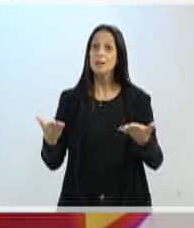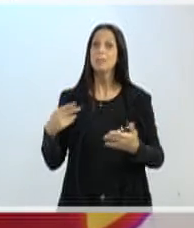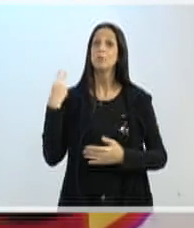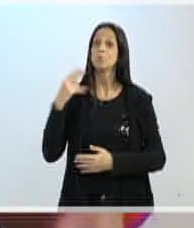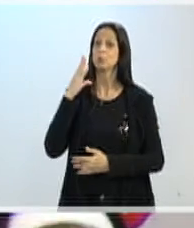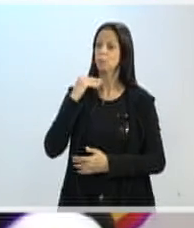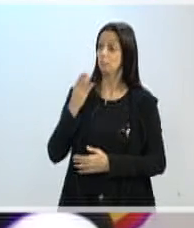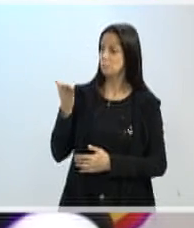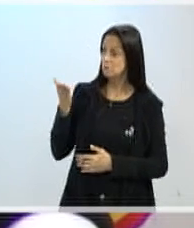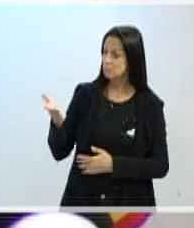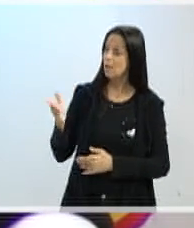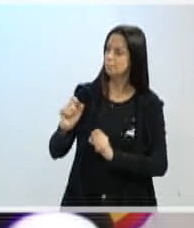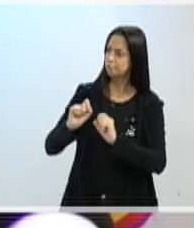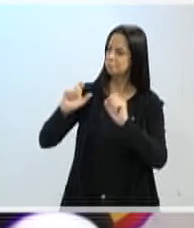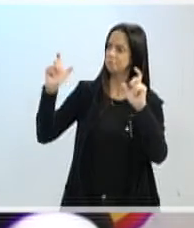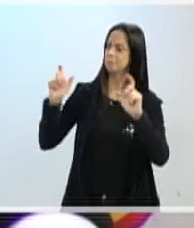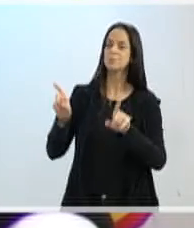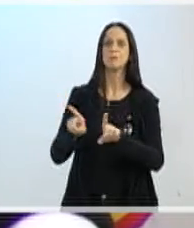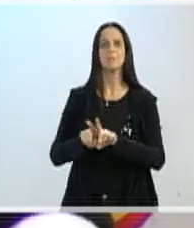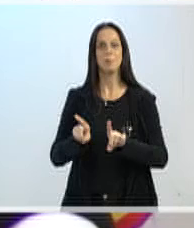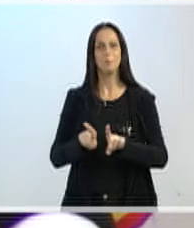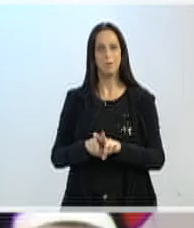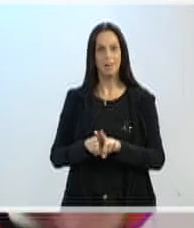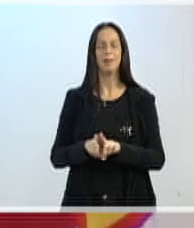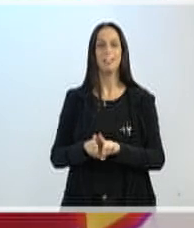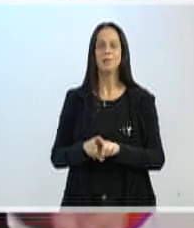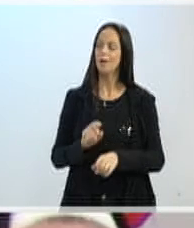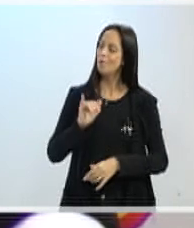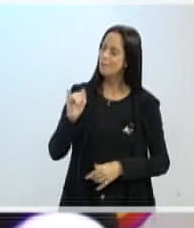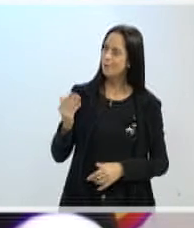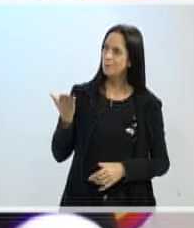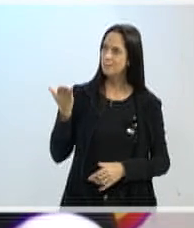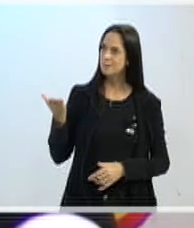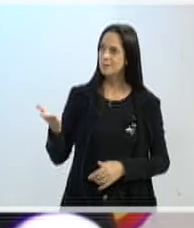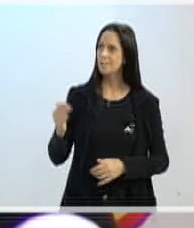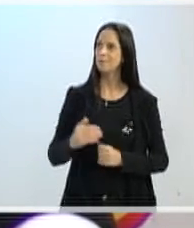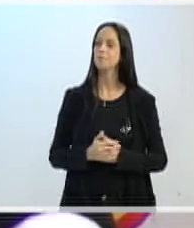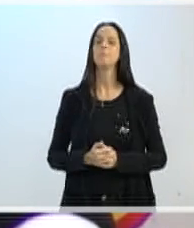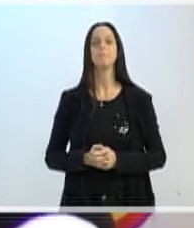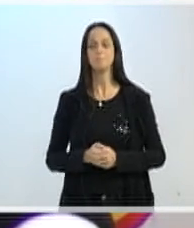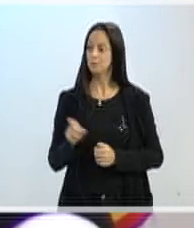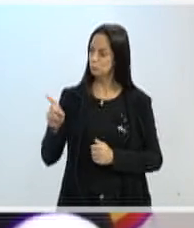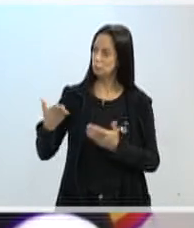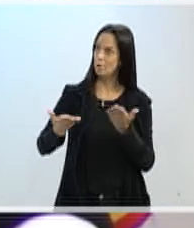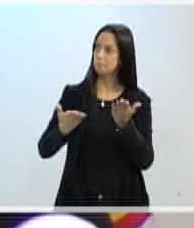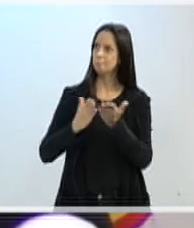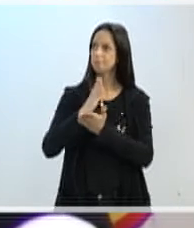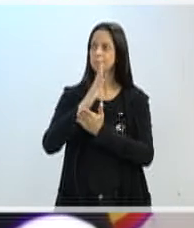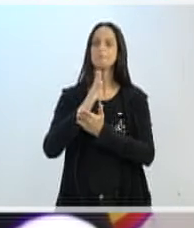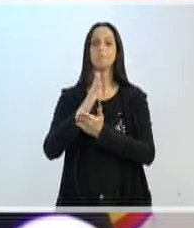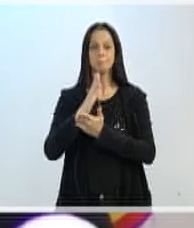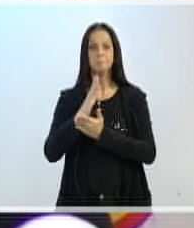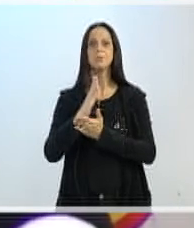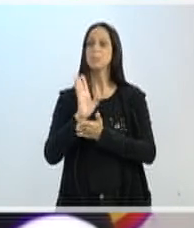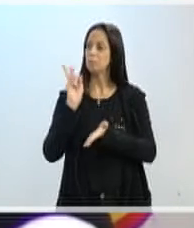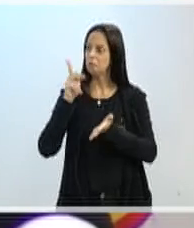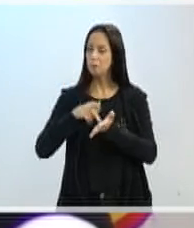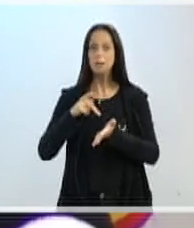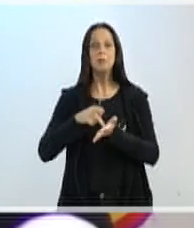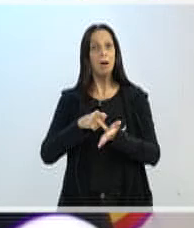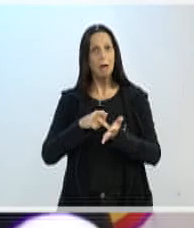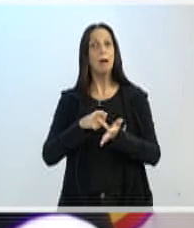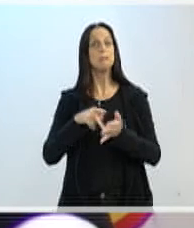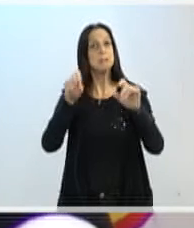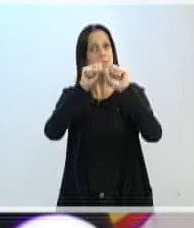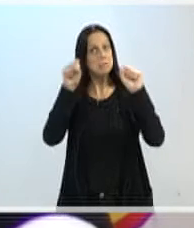de Vossa Excelência e me dirigir ao senhor, que é a prova que a sistemática funciona. Sem